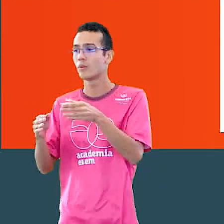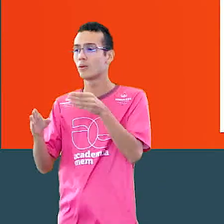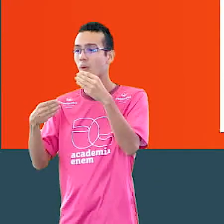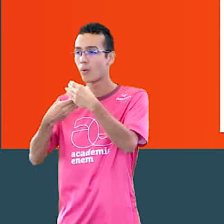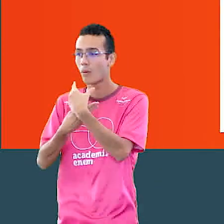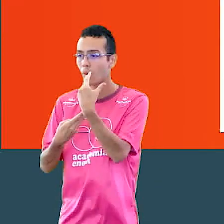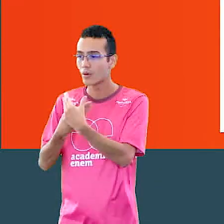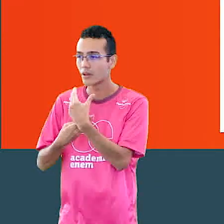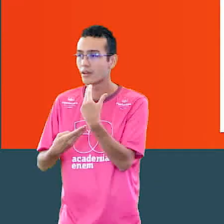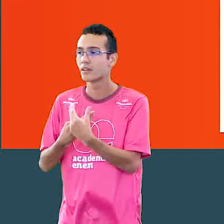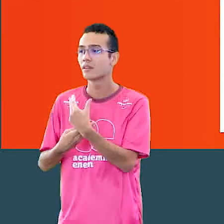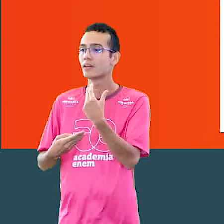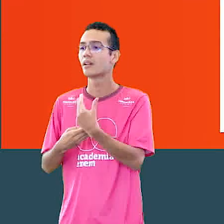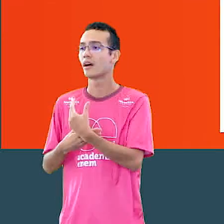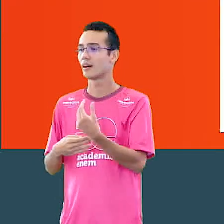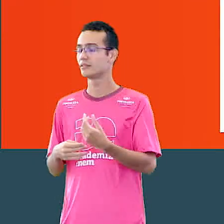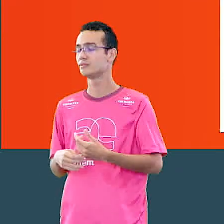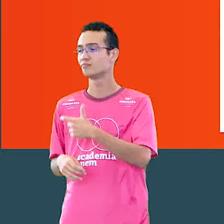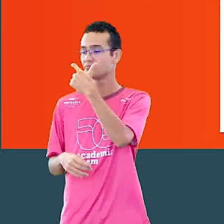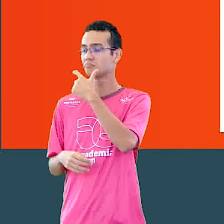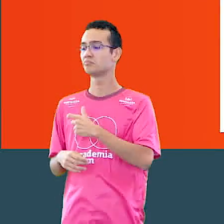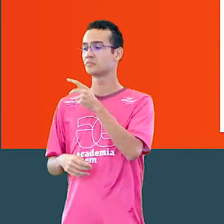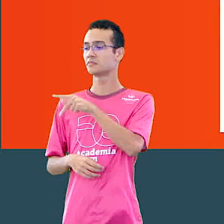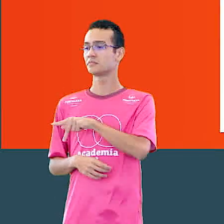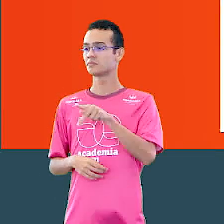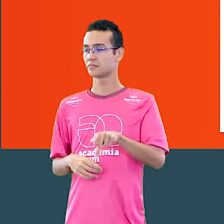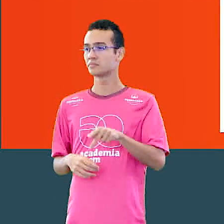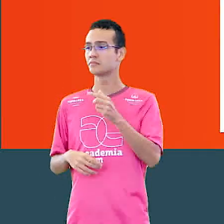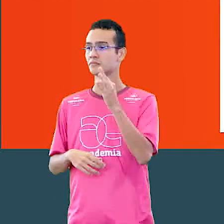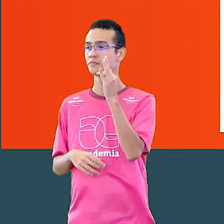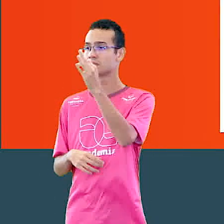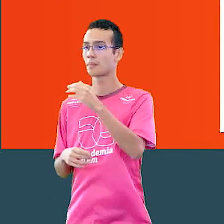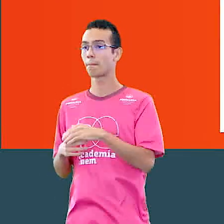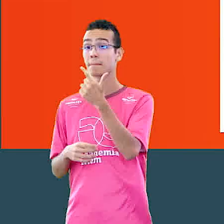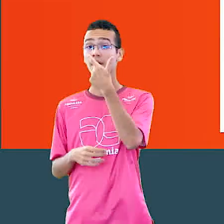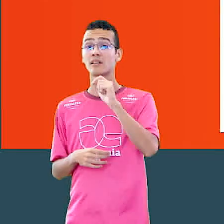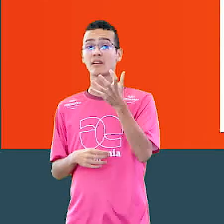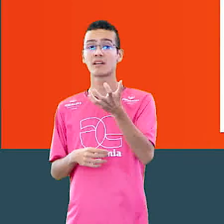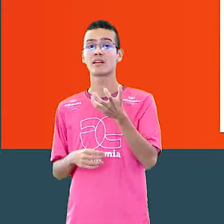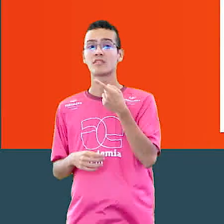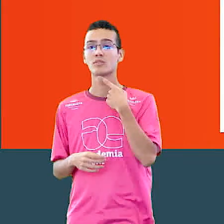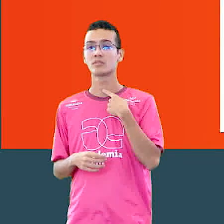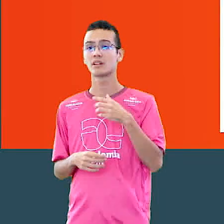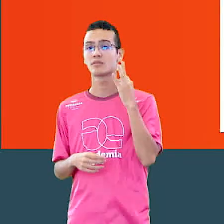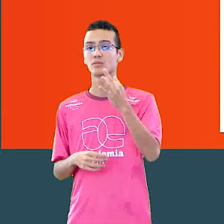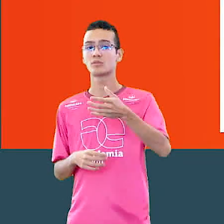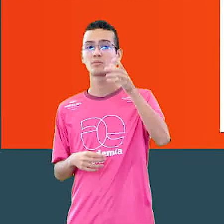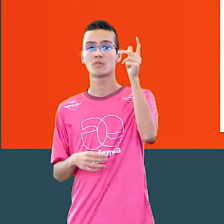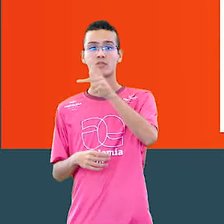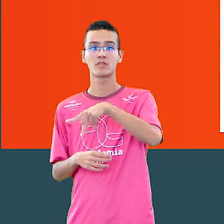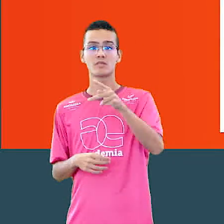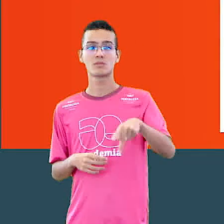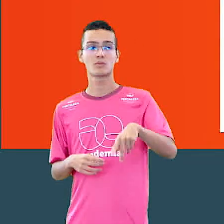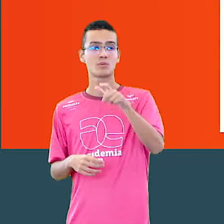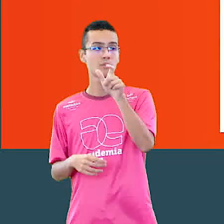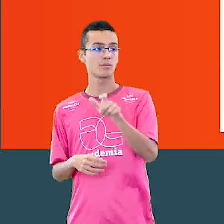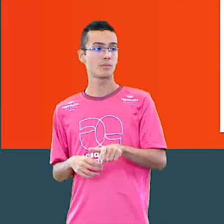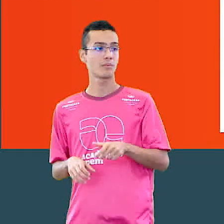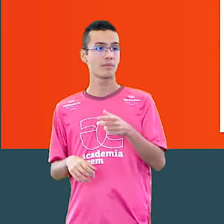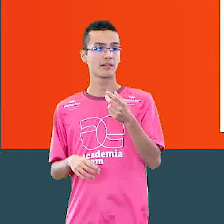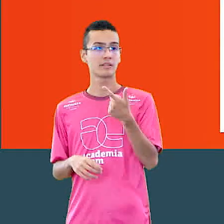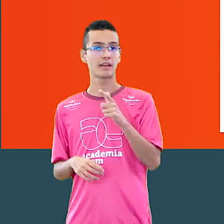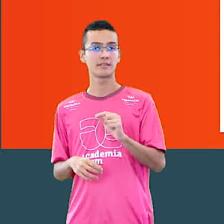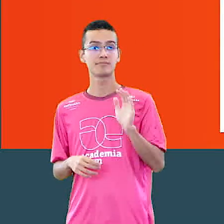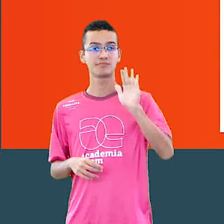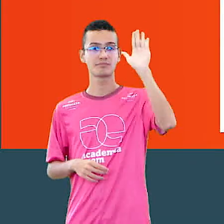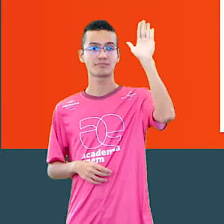bom professor, ok? Quem quer ser professor aqui? Levanta o braço. Levanta o braço verdadeiramente, vamos nos